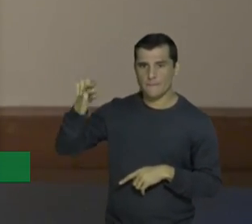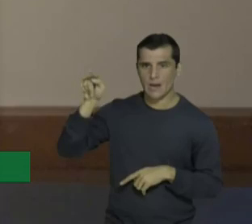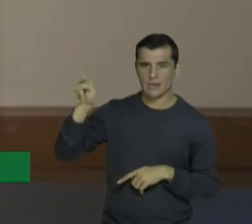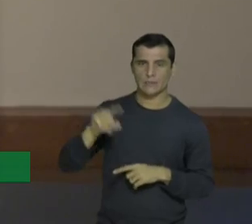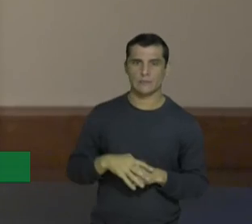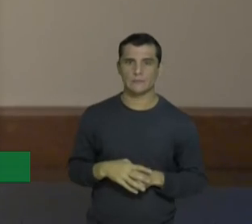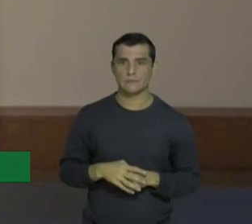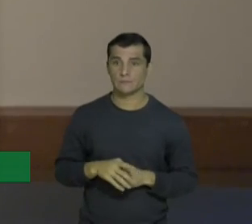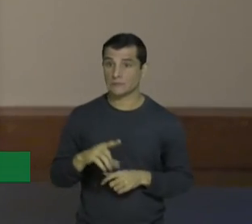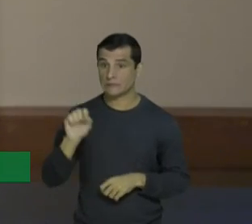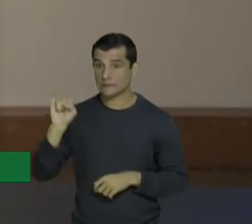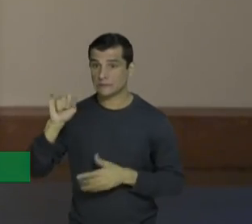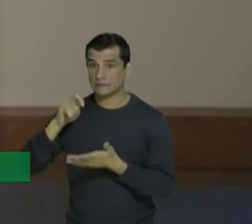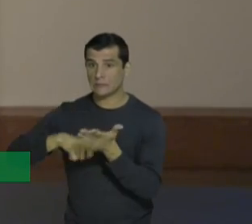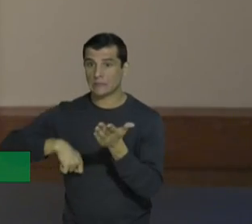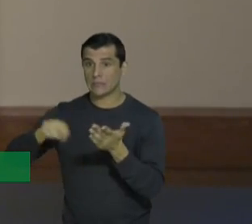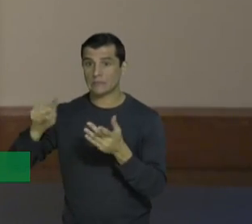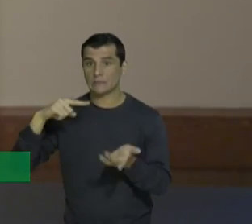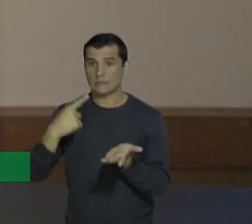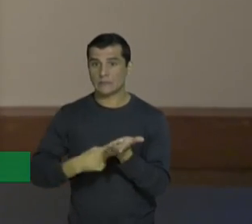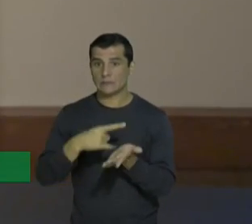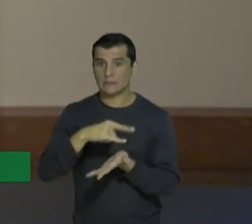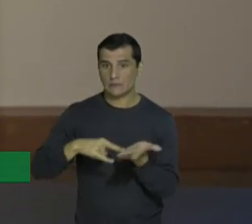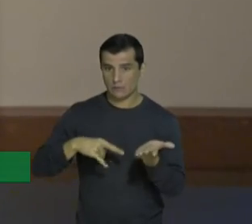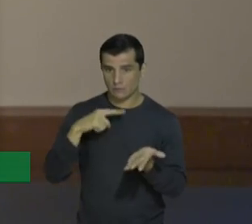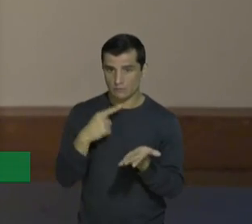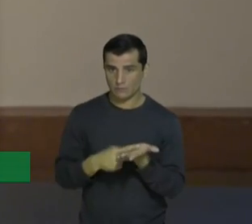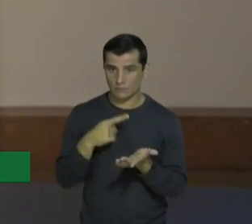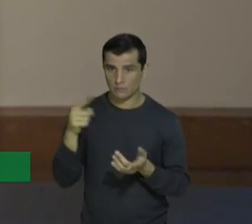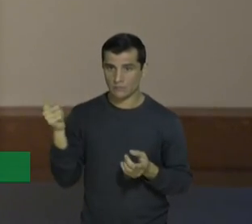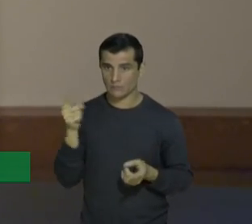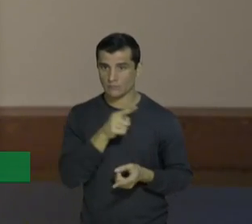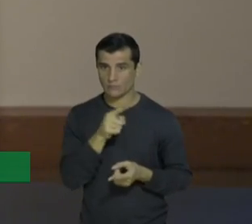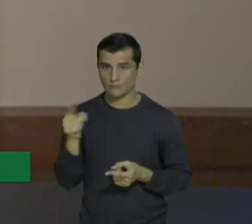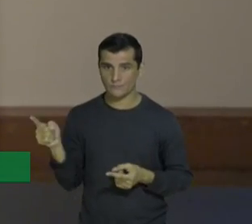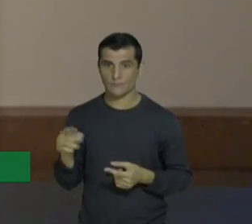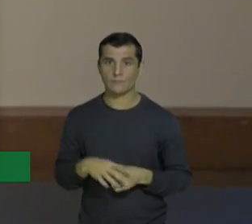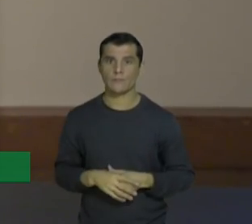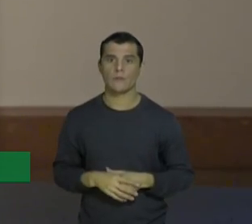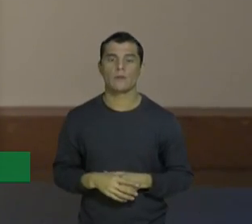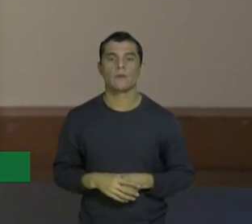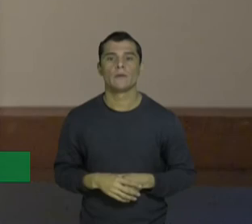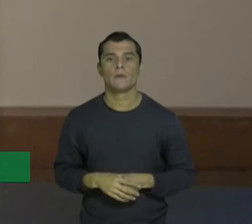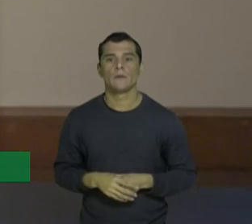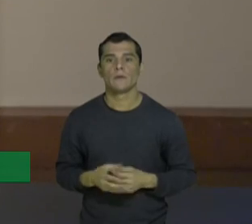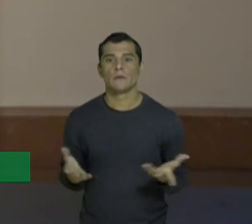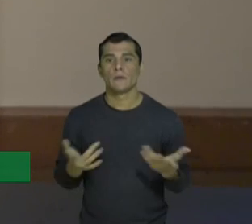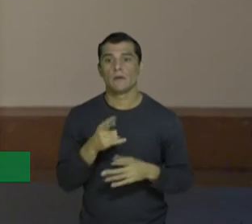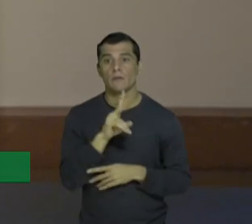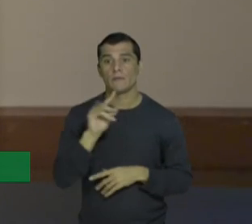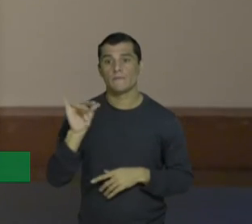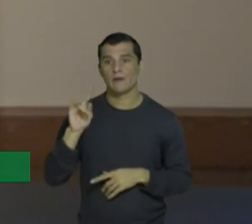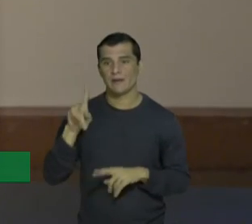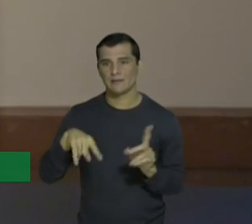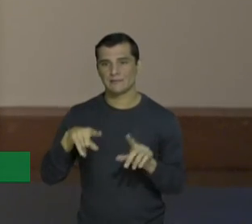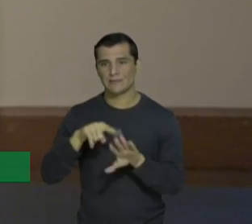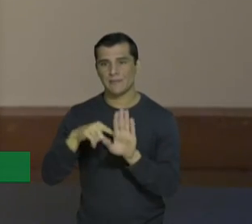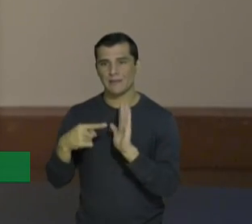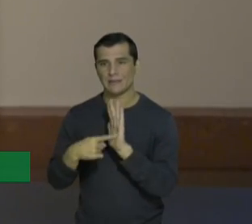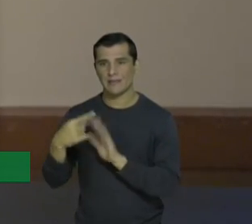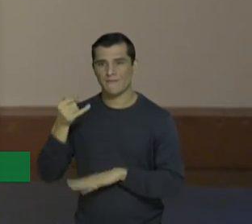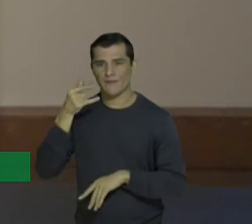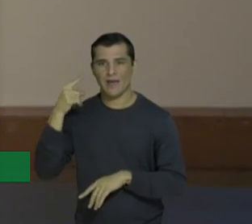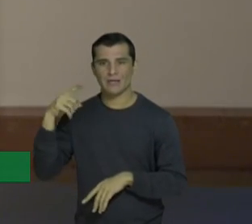for assinado Então dessa forma eu farei eh de certa maneira o papel de Advogado do Diabo por assim